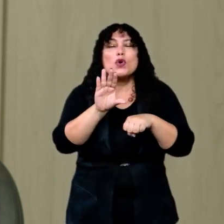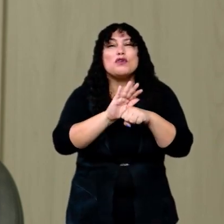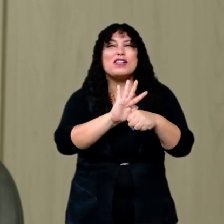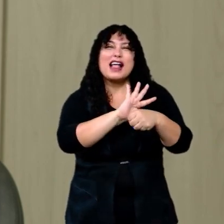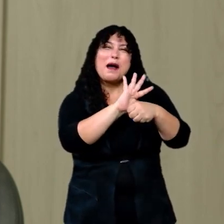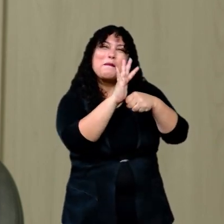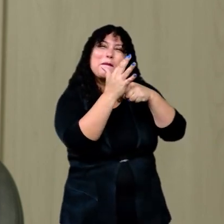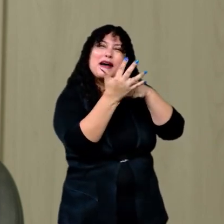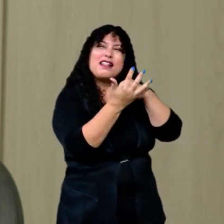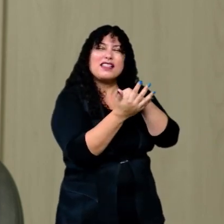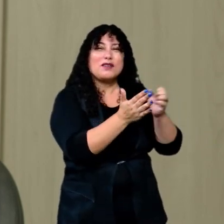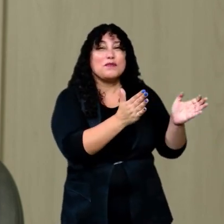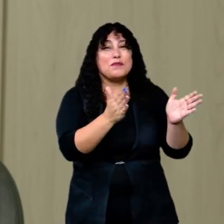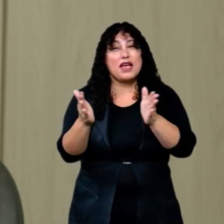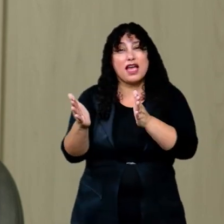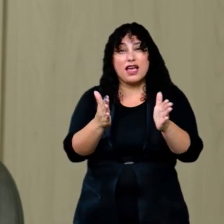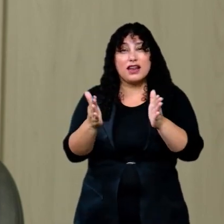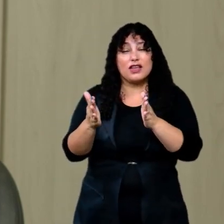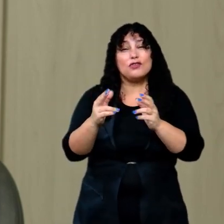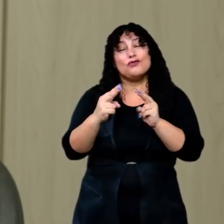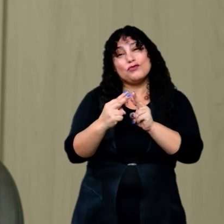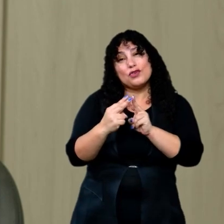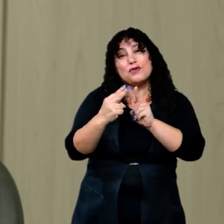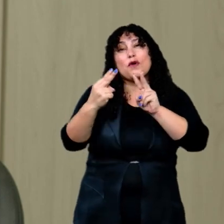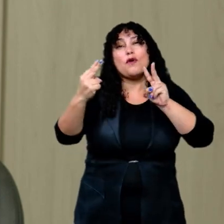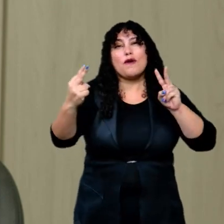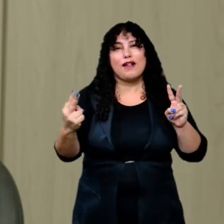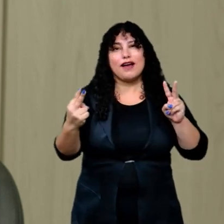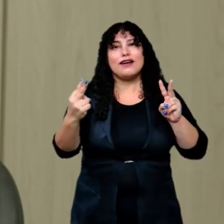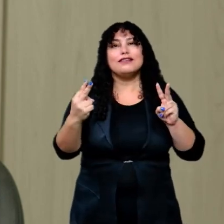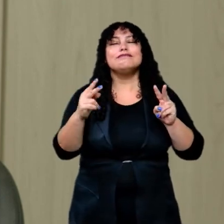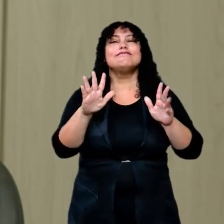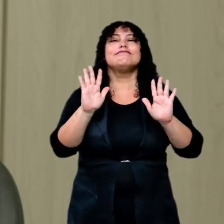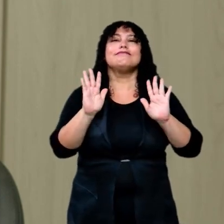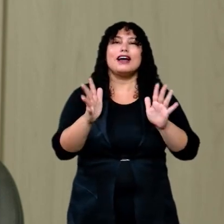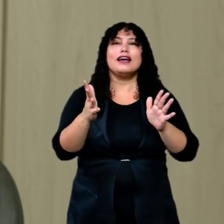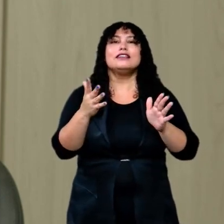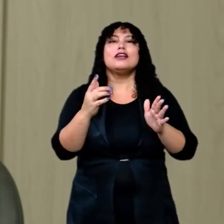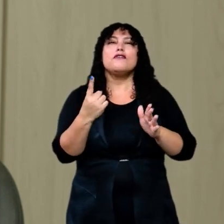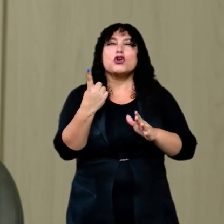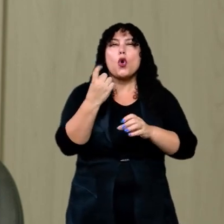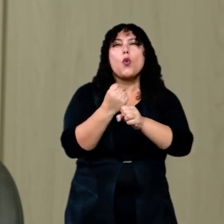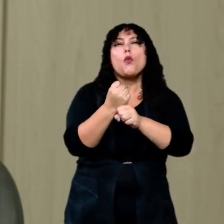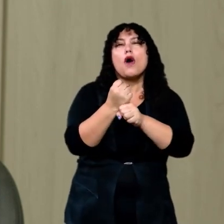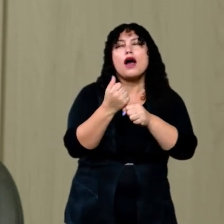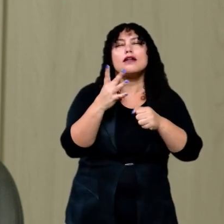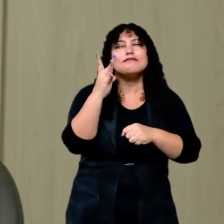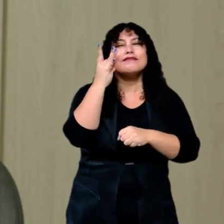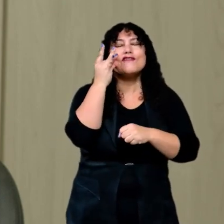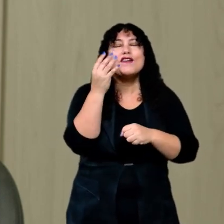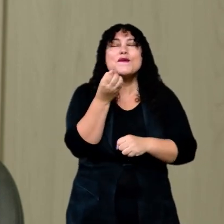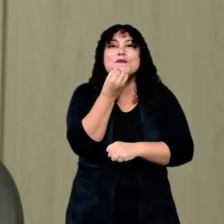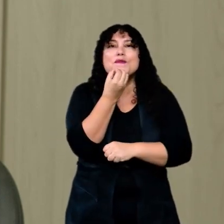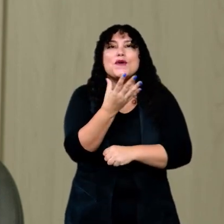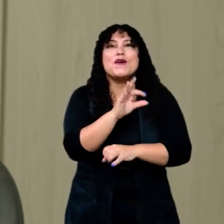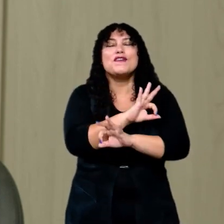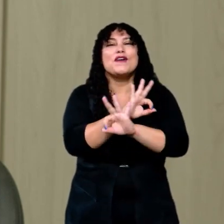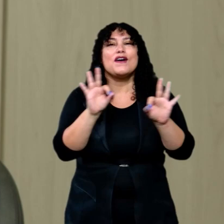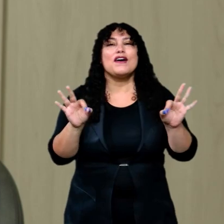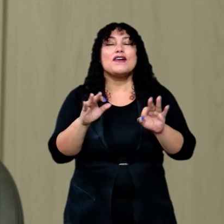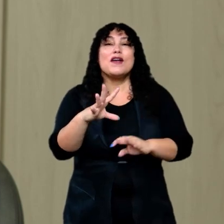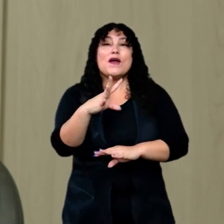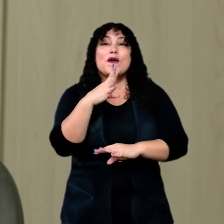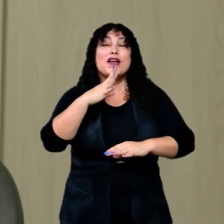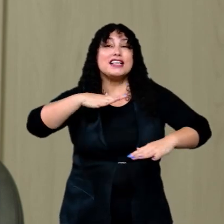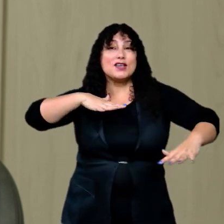então parte do curso dele foi online, né? Mas ele chegou a fazer um anozinho lá, então foi muito bom. E foi quando eu conheci